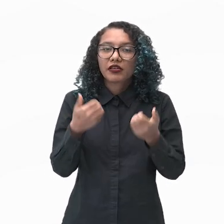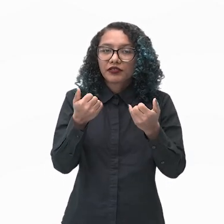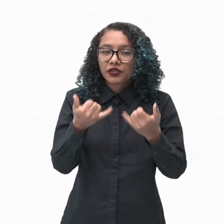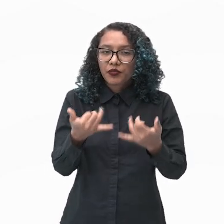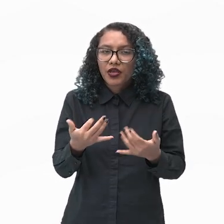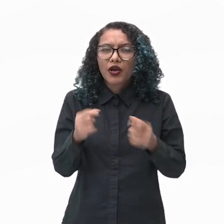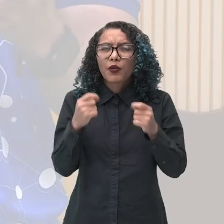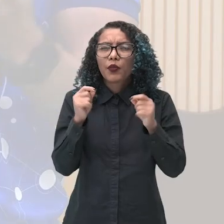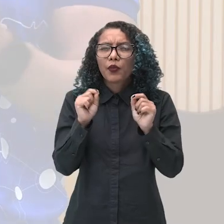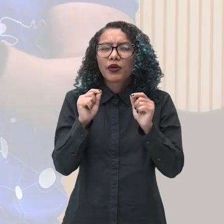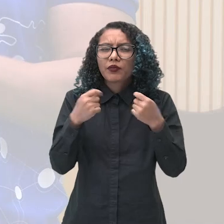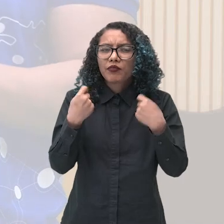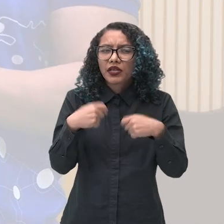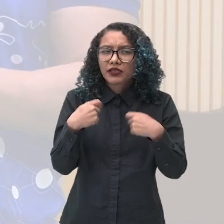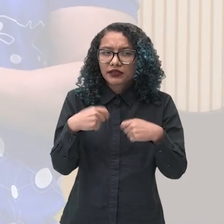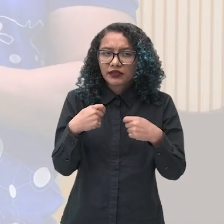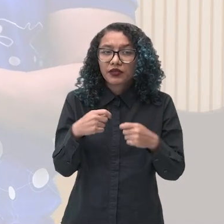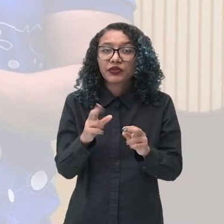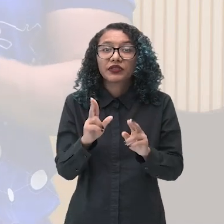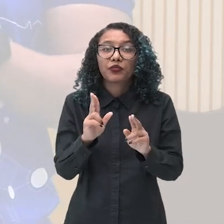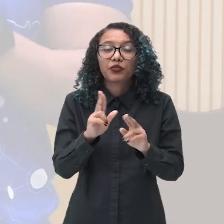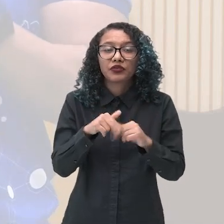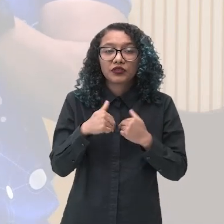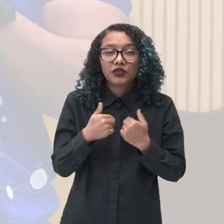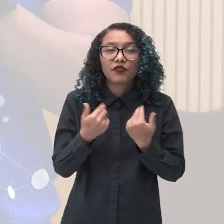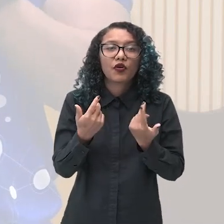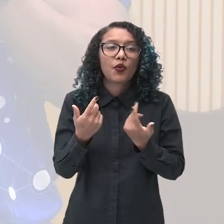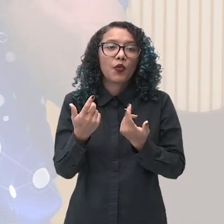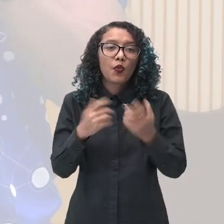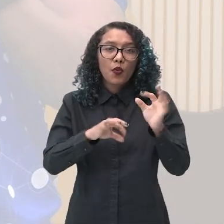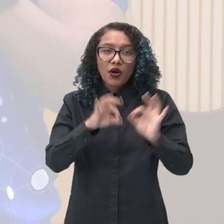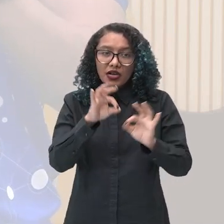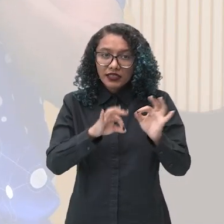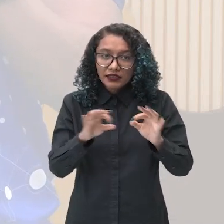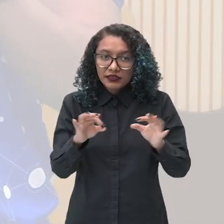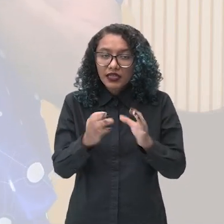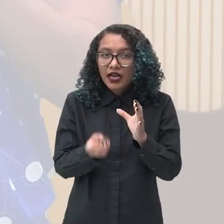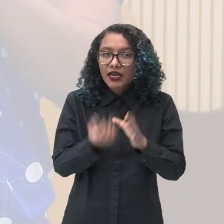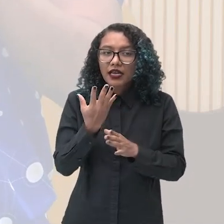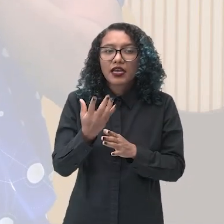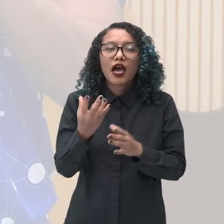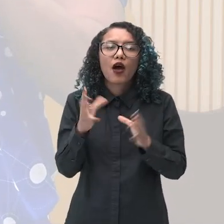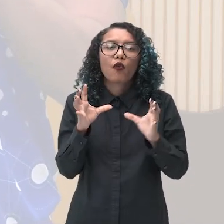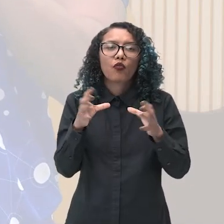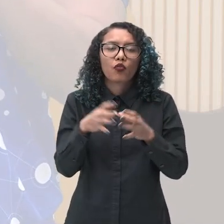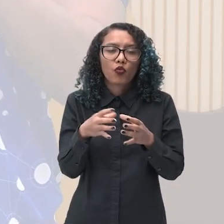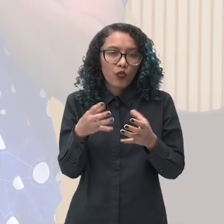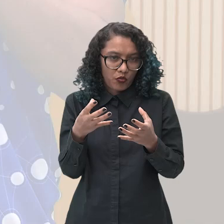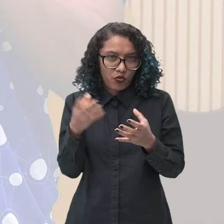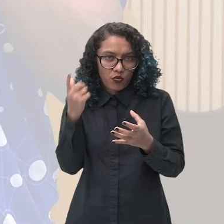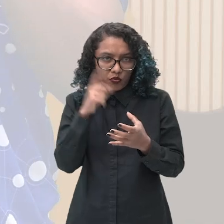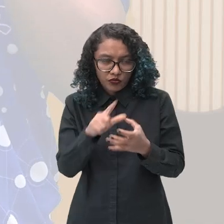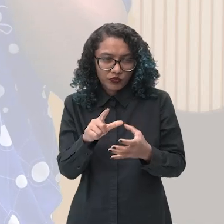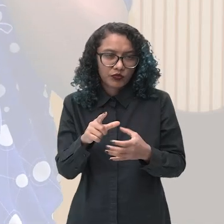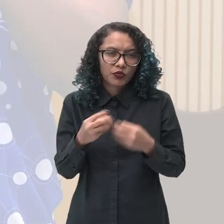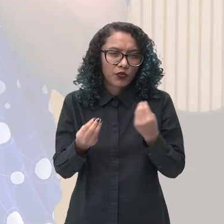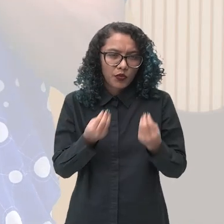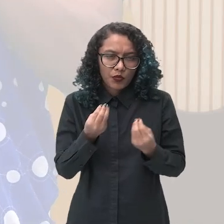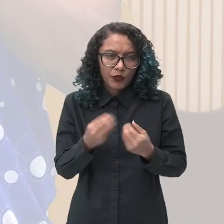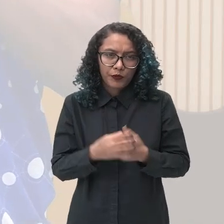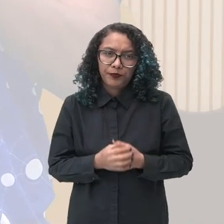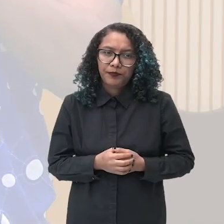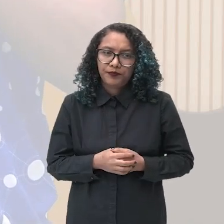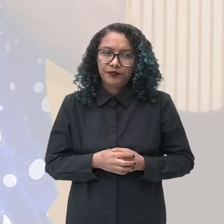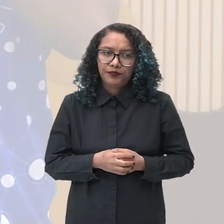gente formar ali um movimento social. Então, nós temos alguns pontos que são importantes para a gente entender ali o que a